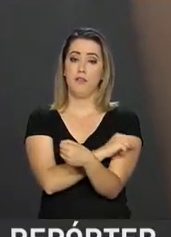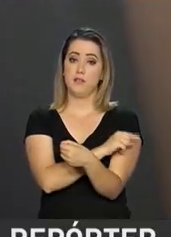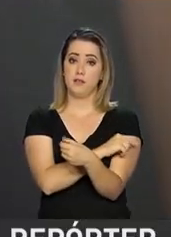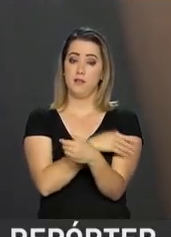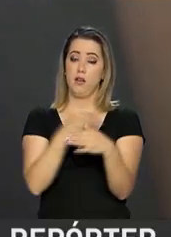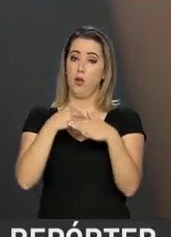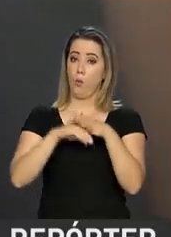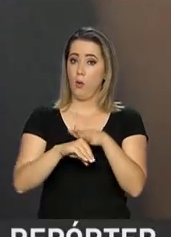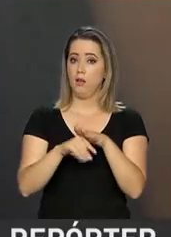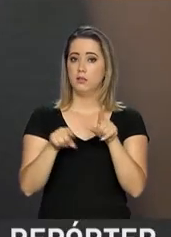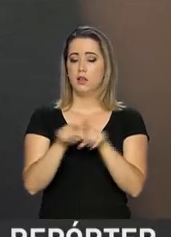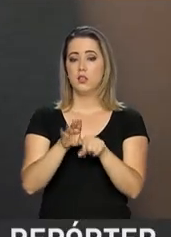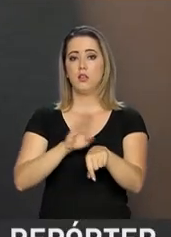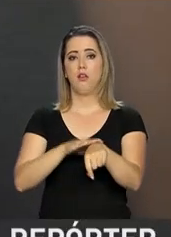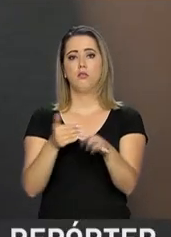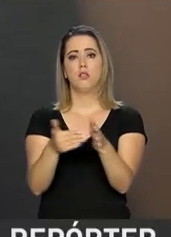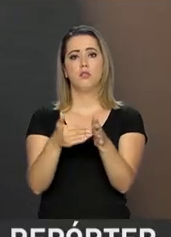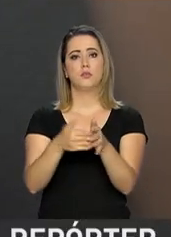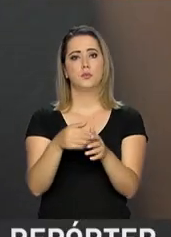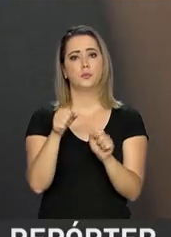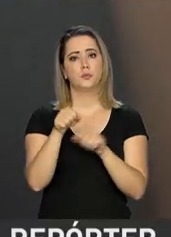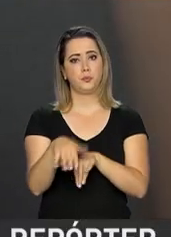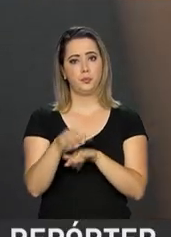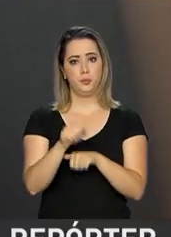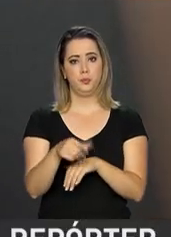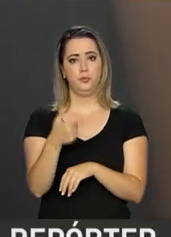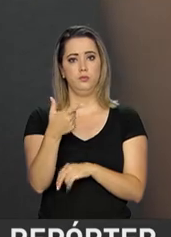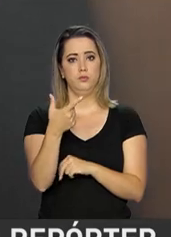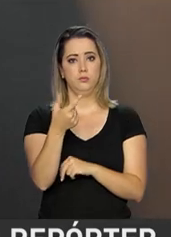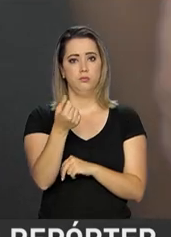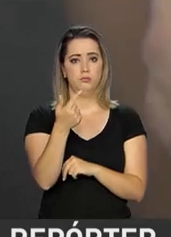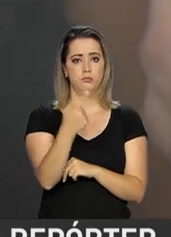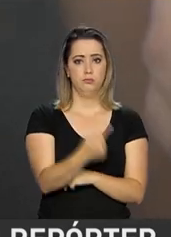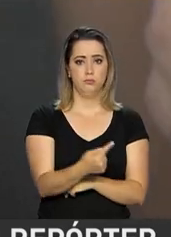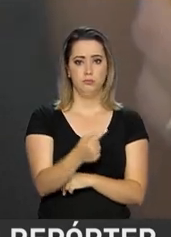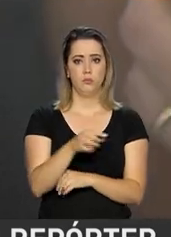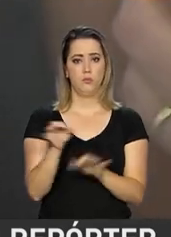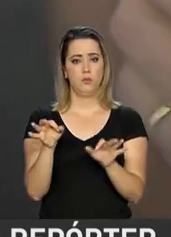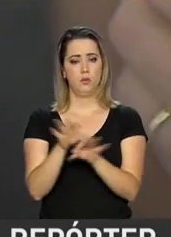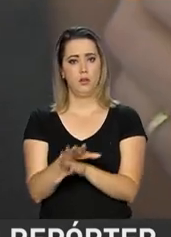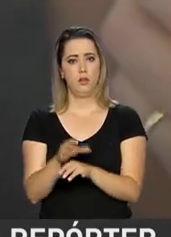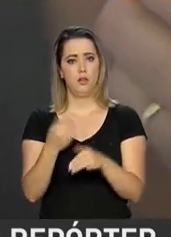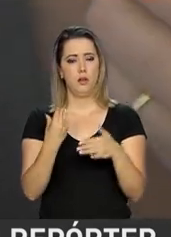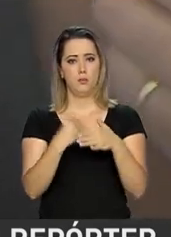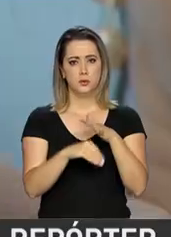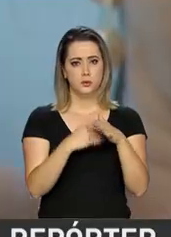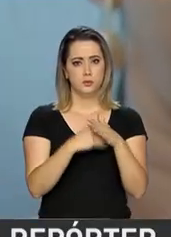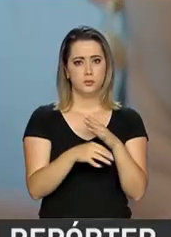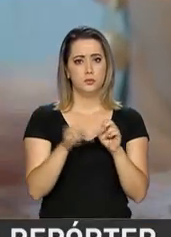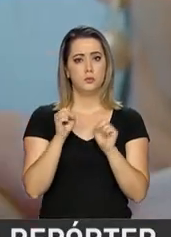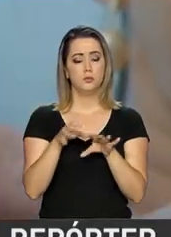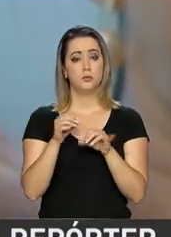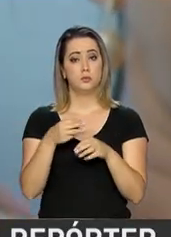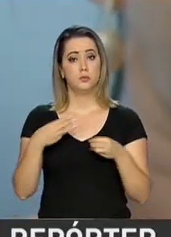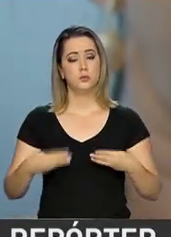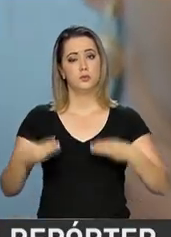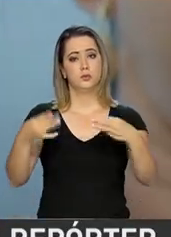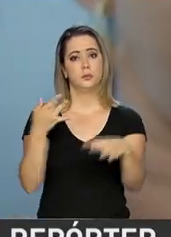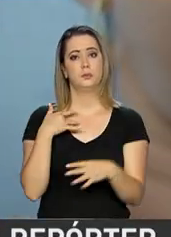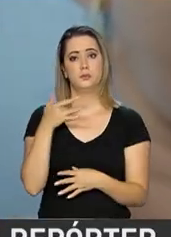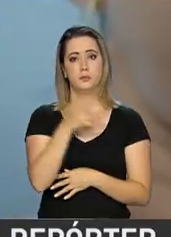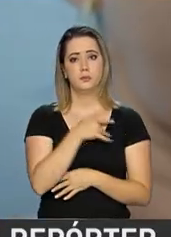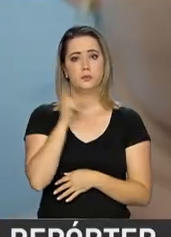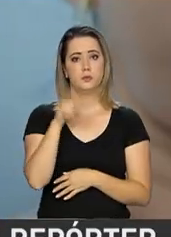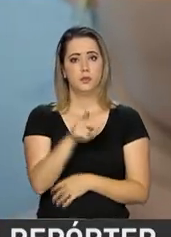com prazo de validade até setembro de 2017 com o fim dos estoques a orientação do ministério da saúde